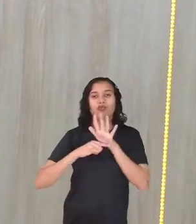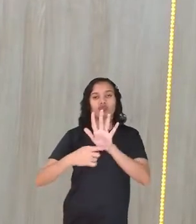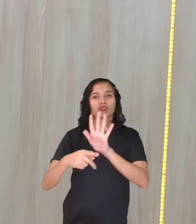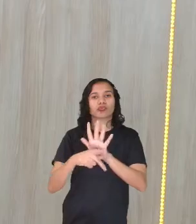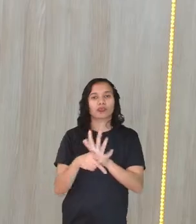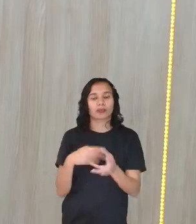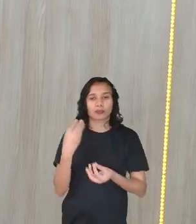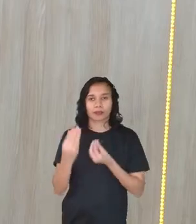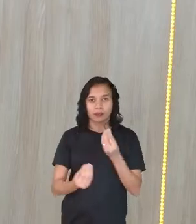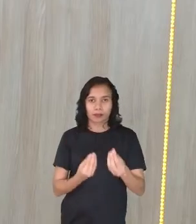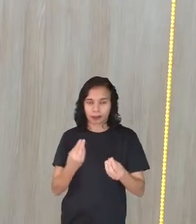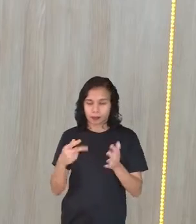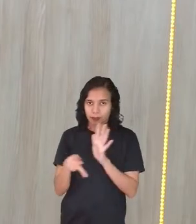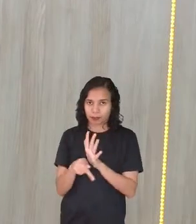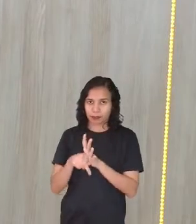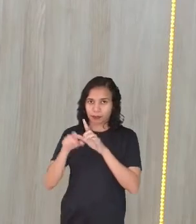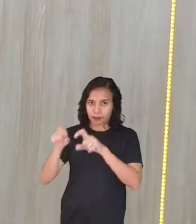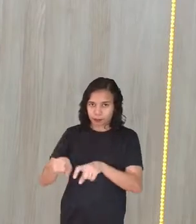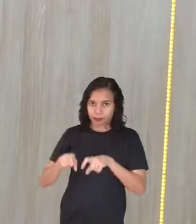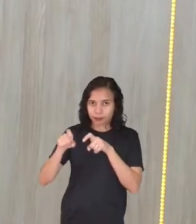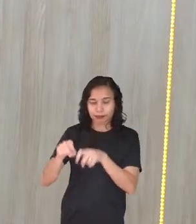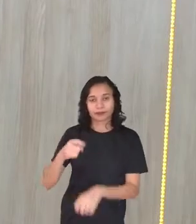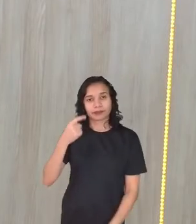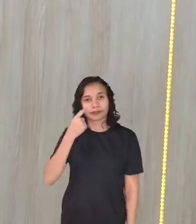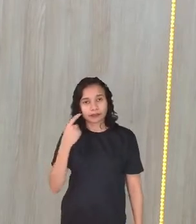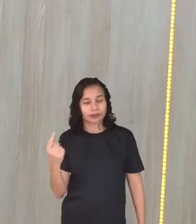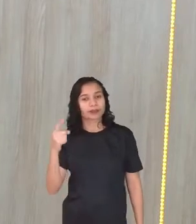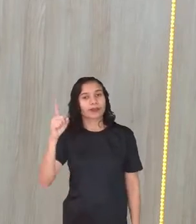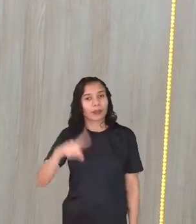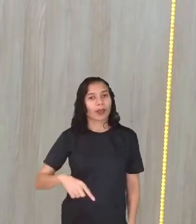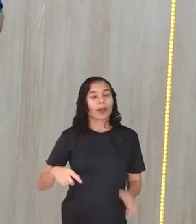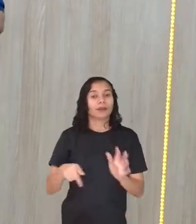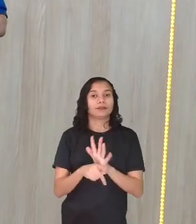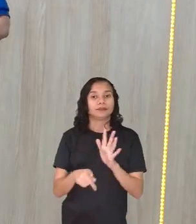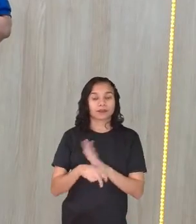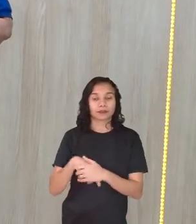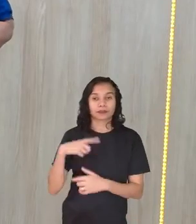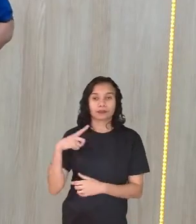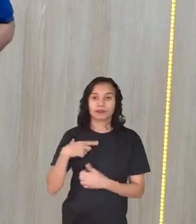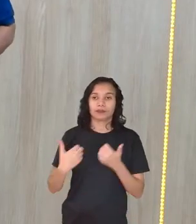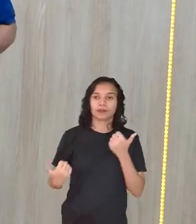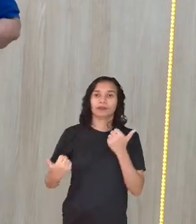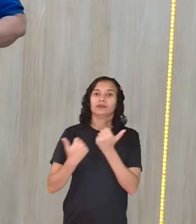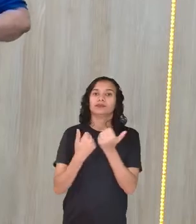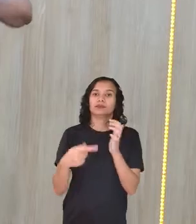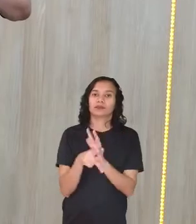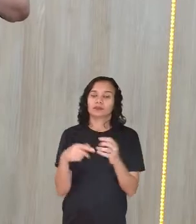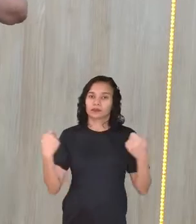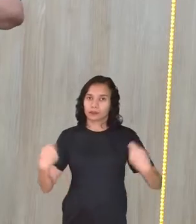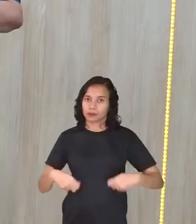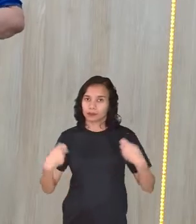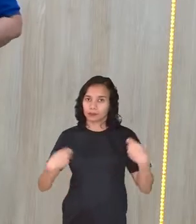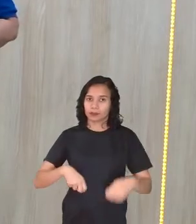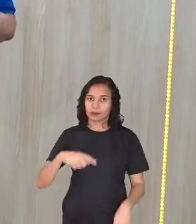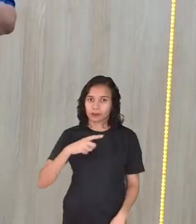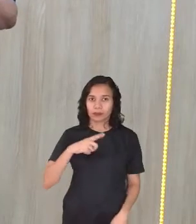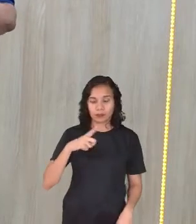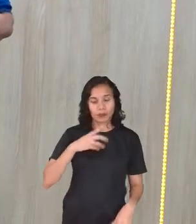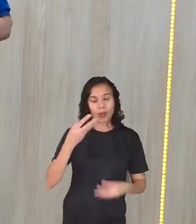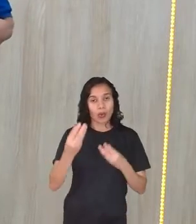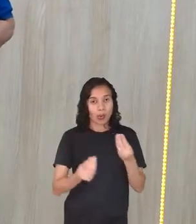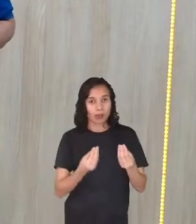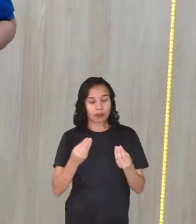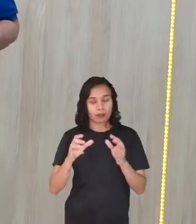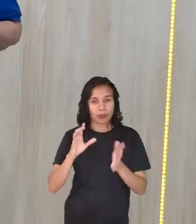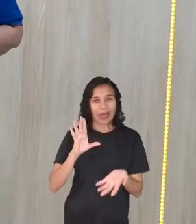na questão da agricultura. Então, é a irrigação que vem suprir aí a necessidade deste solo, porque ele